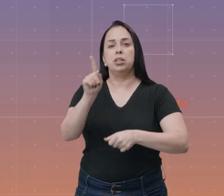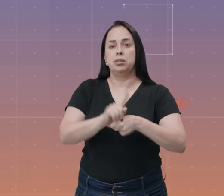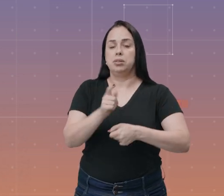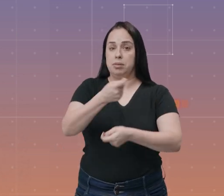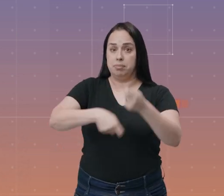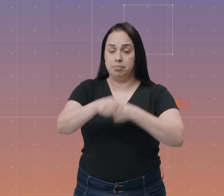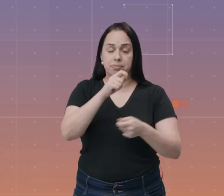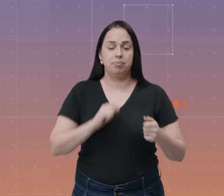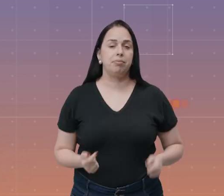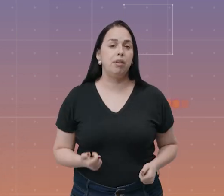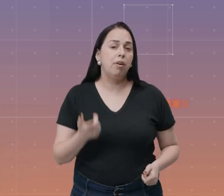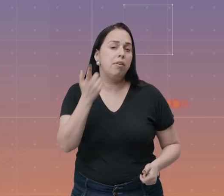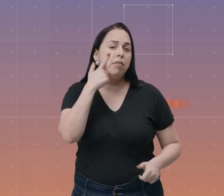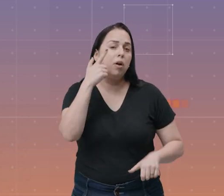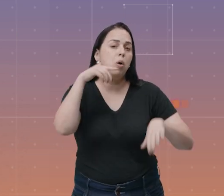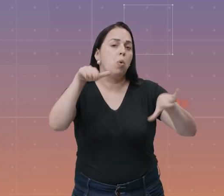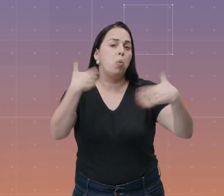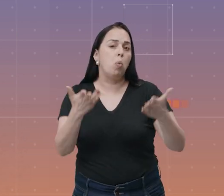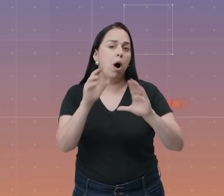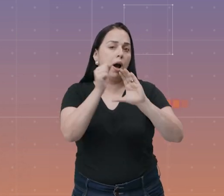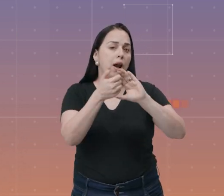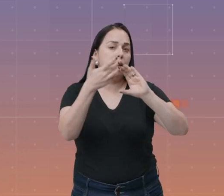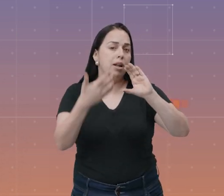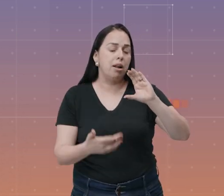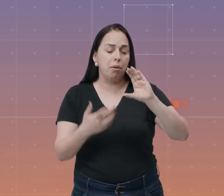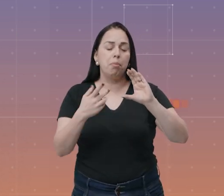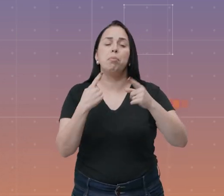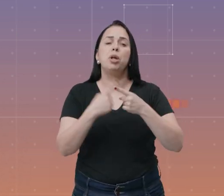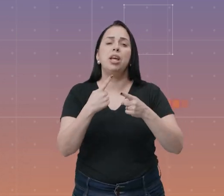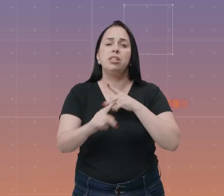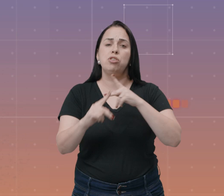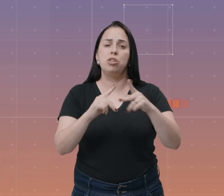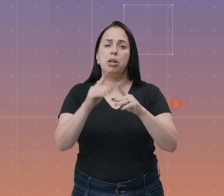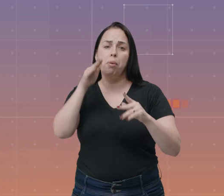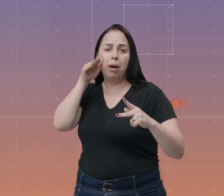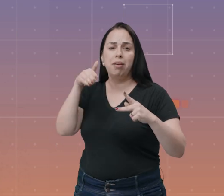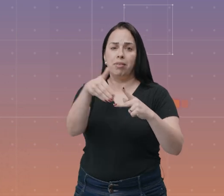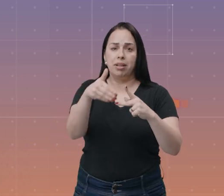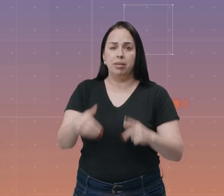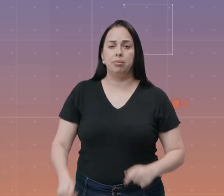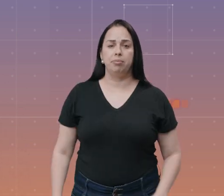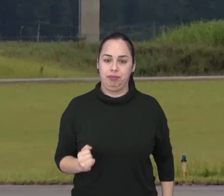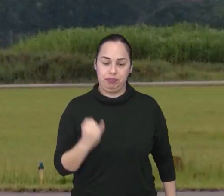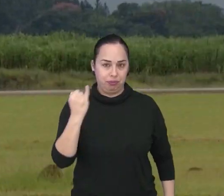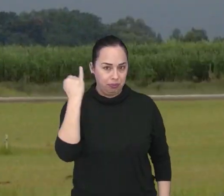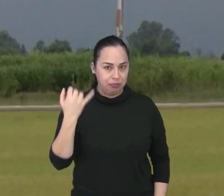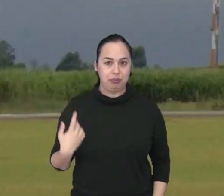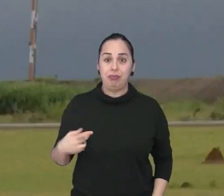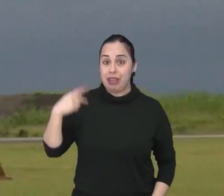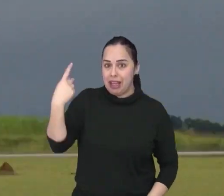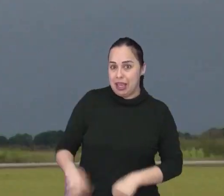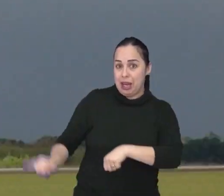Na reportagem, vamos ver quais as características que fazem São José uma referência.